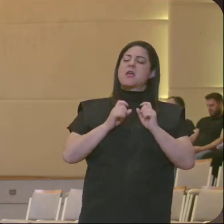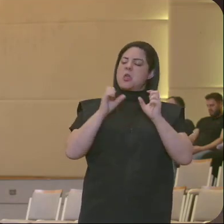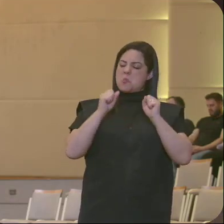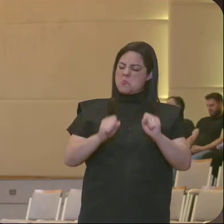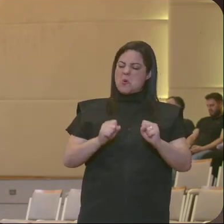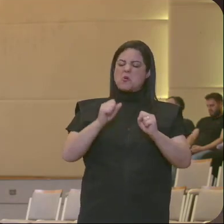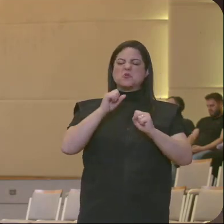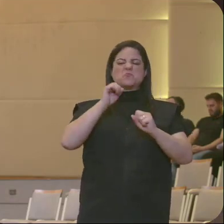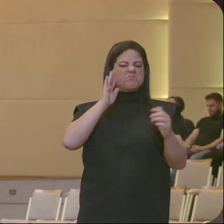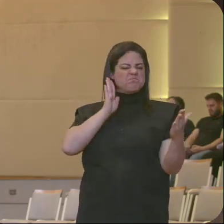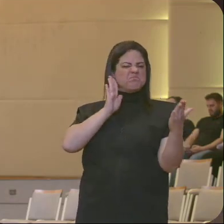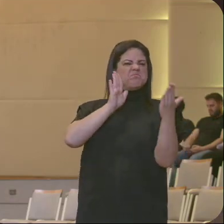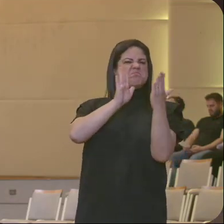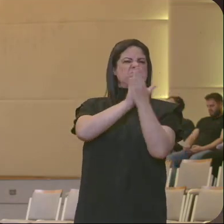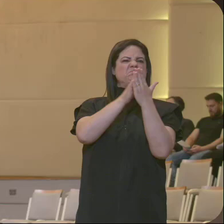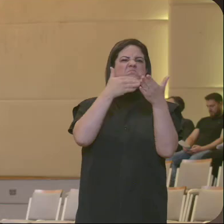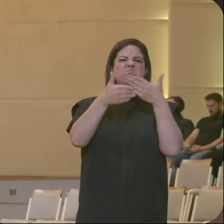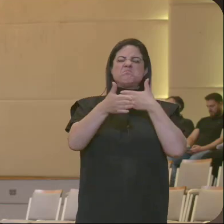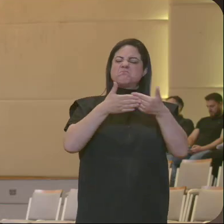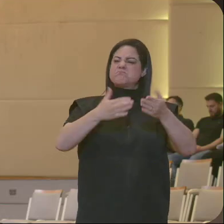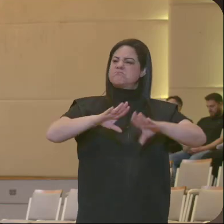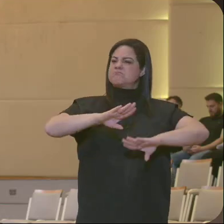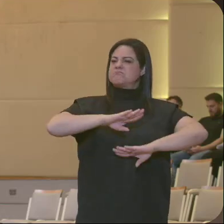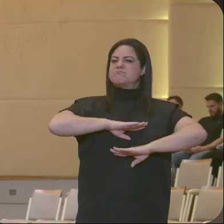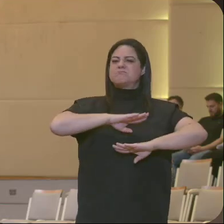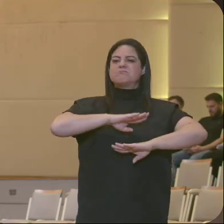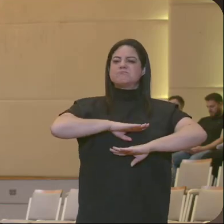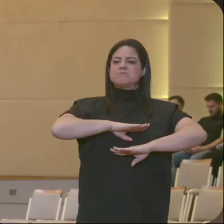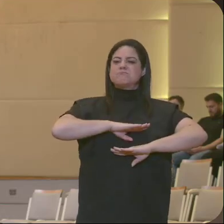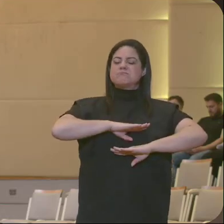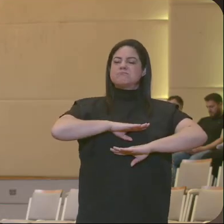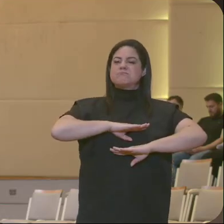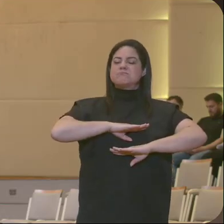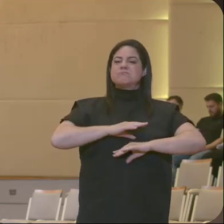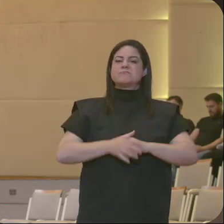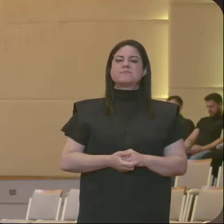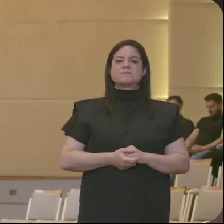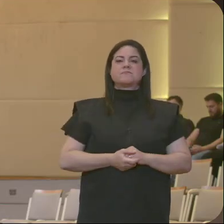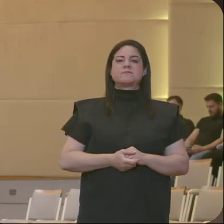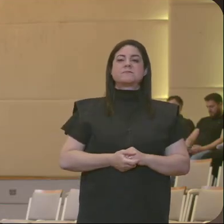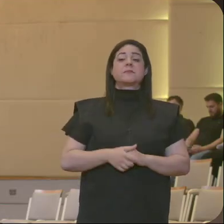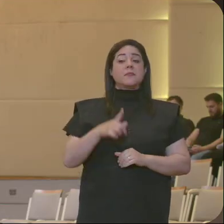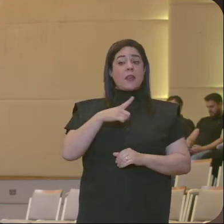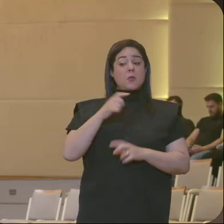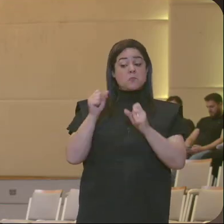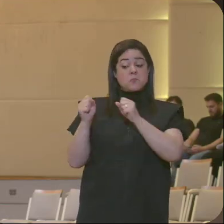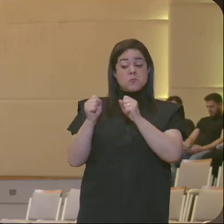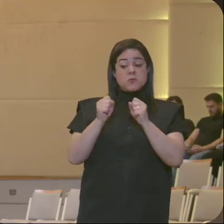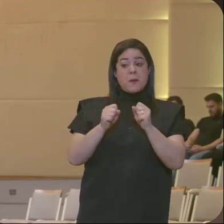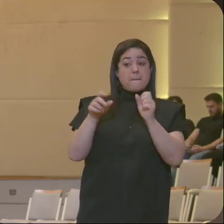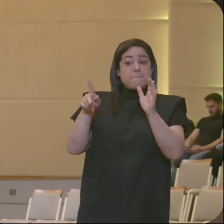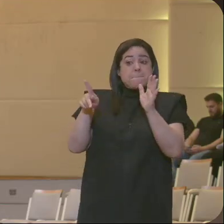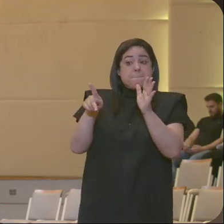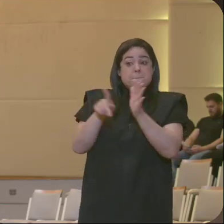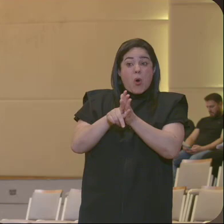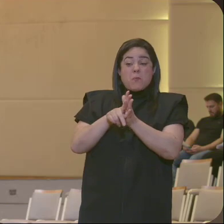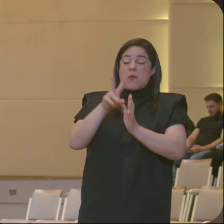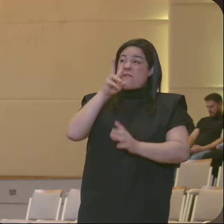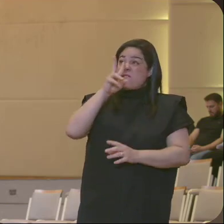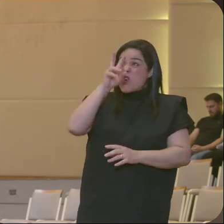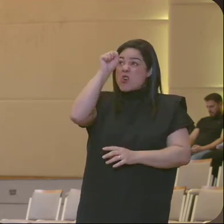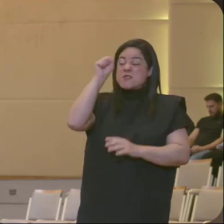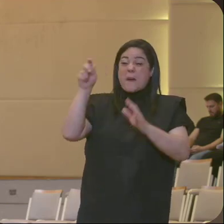posso enfrentar qualquer situação. Ou seja, com o poder, a força